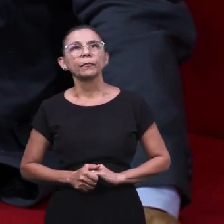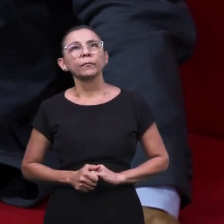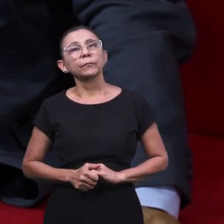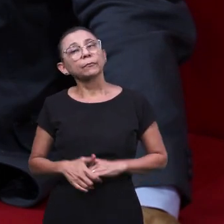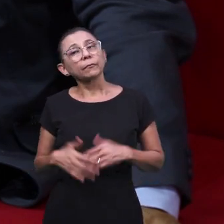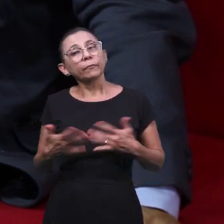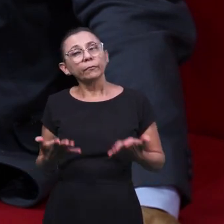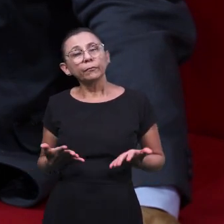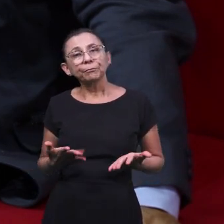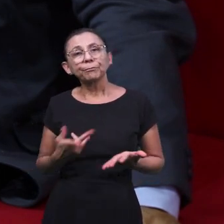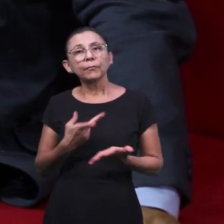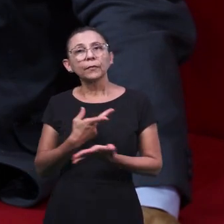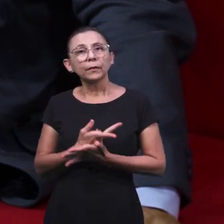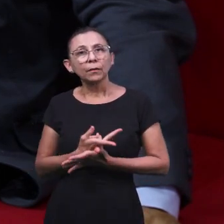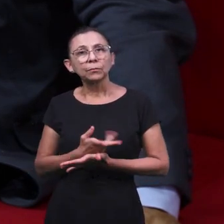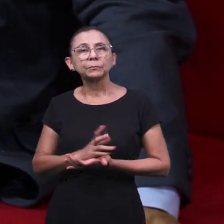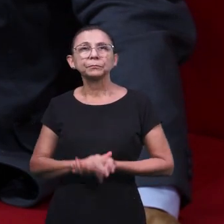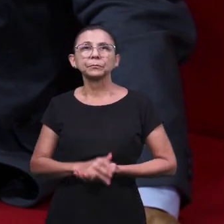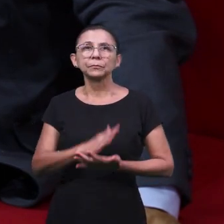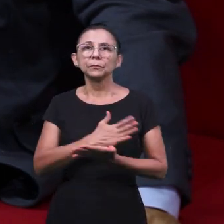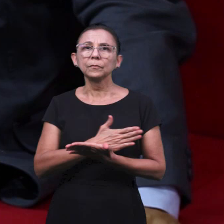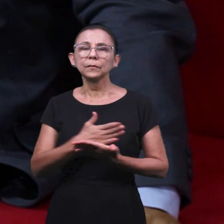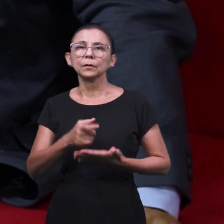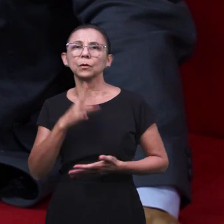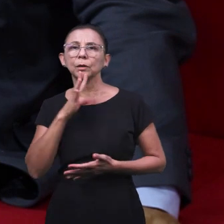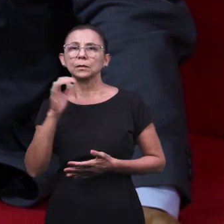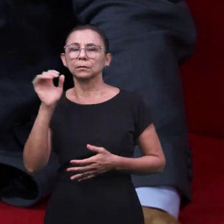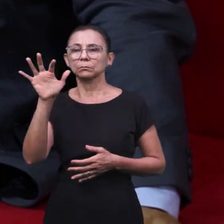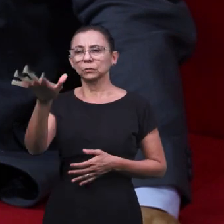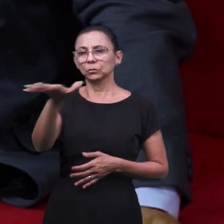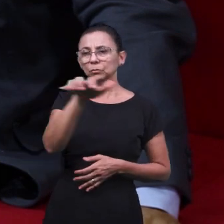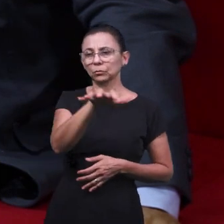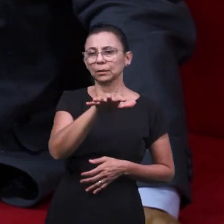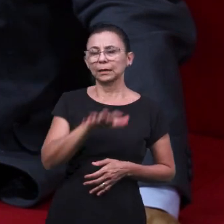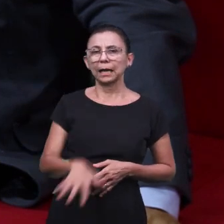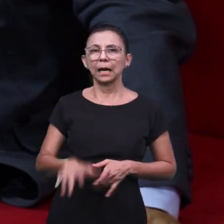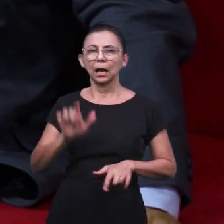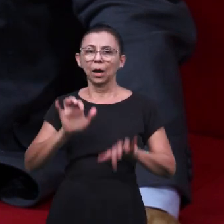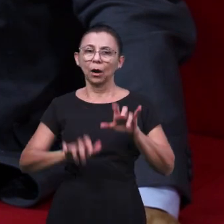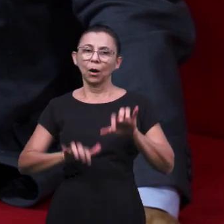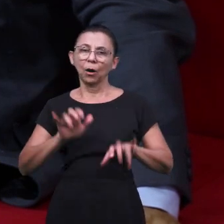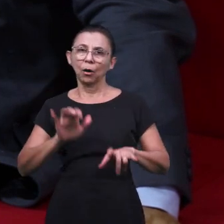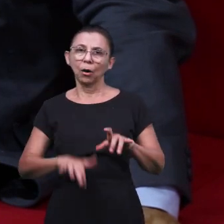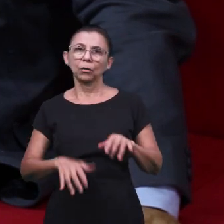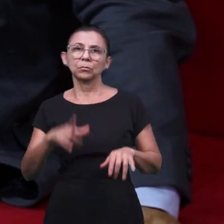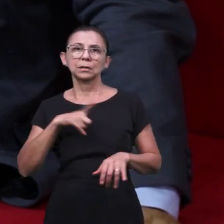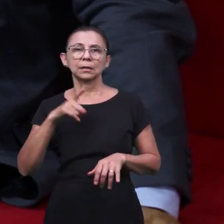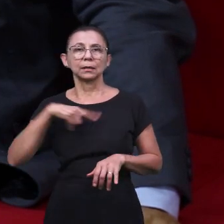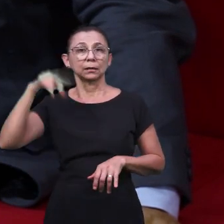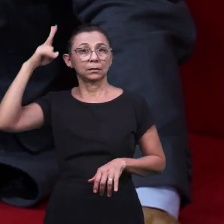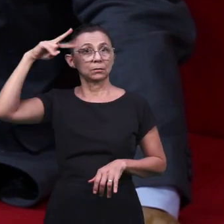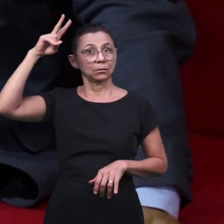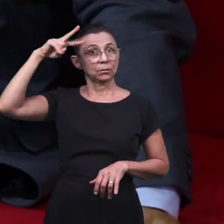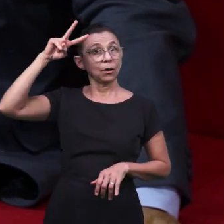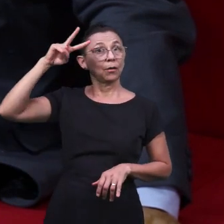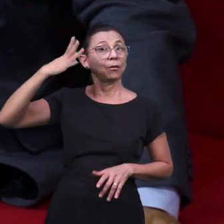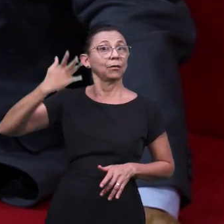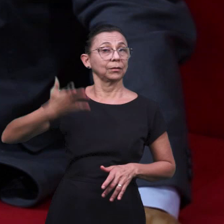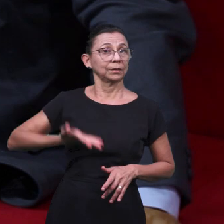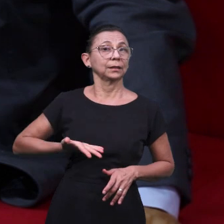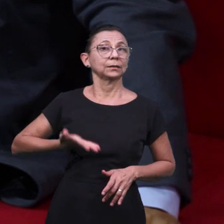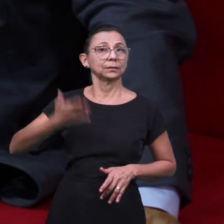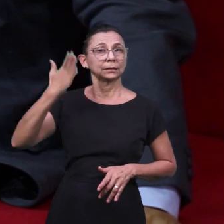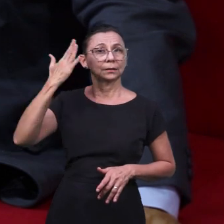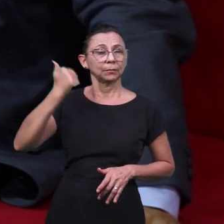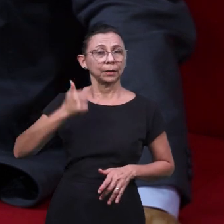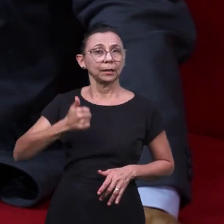gente começa a mais saber os locais das coisas, onde tem órgãos históricos, principalmente, que nós sabemos que tem naquela região